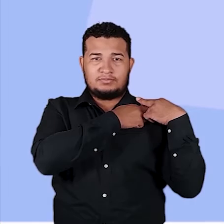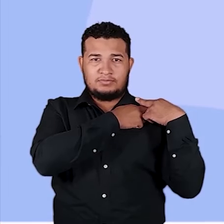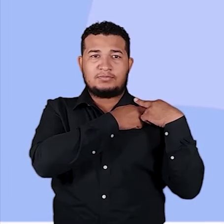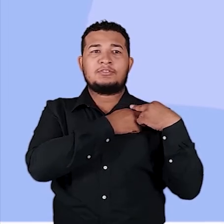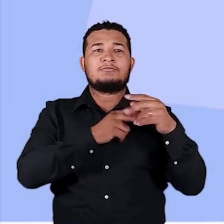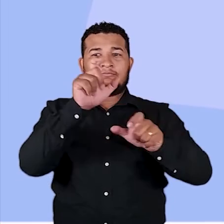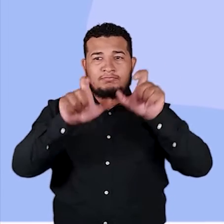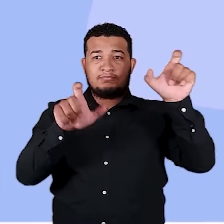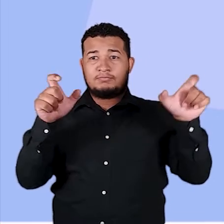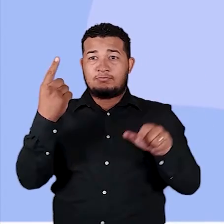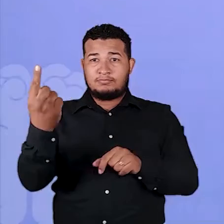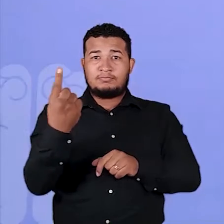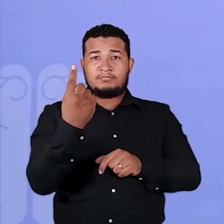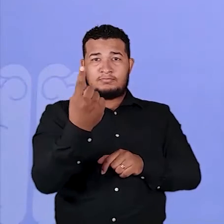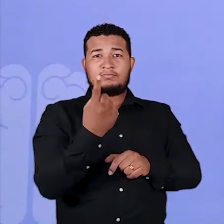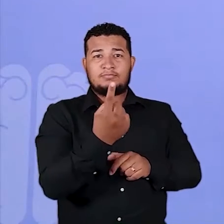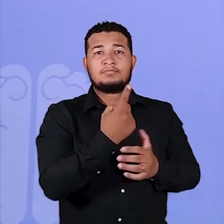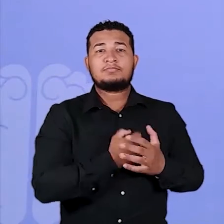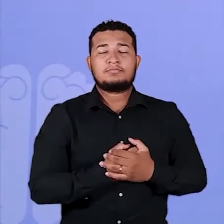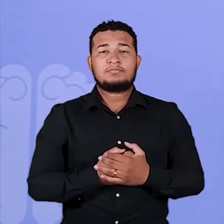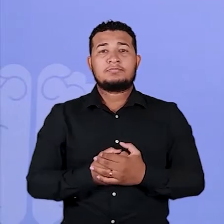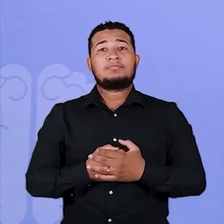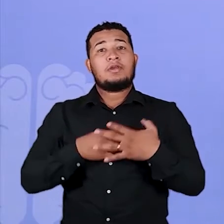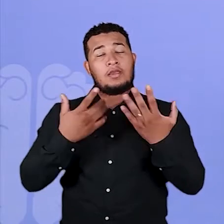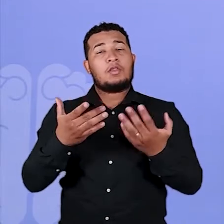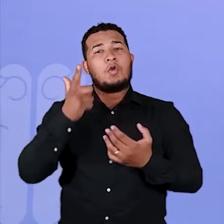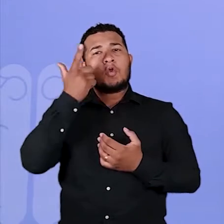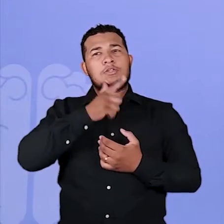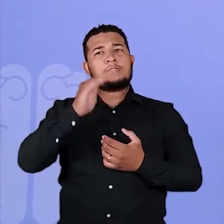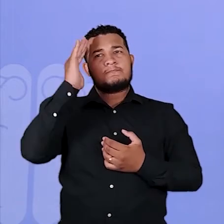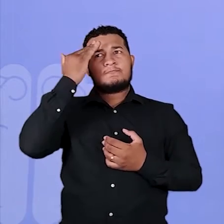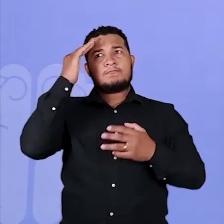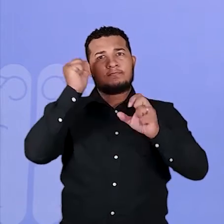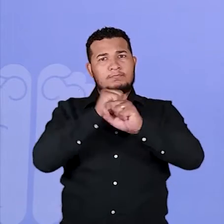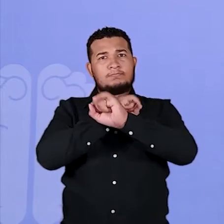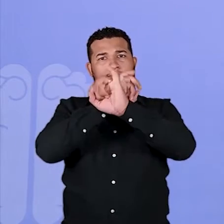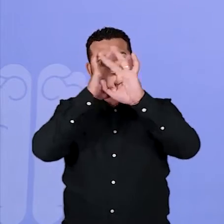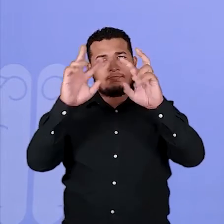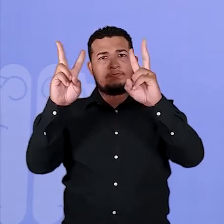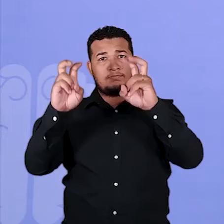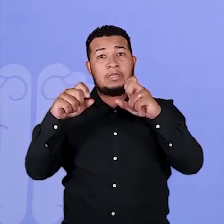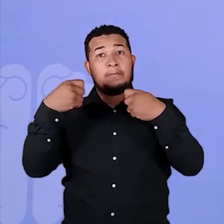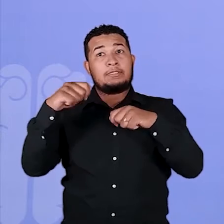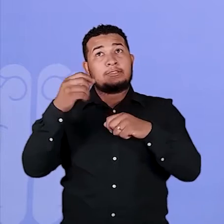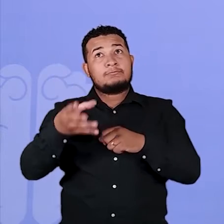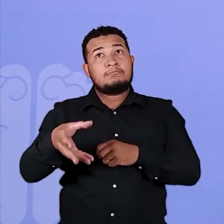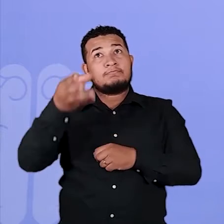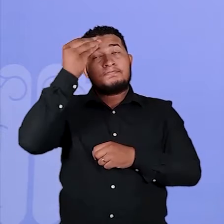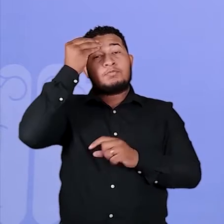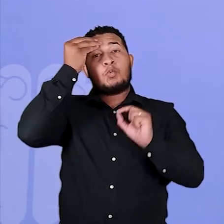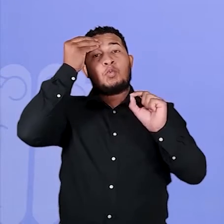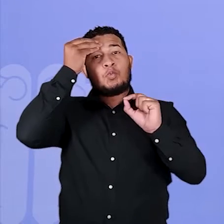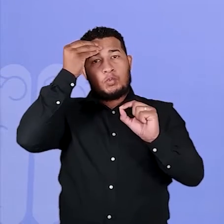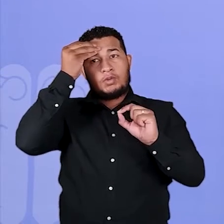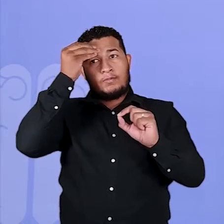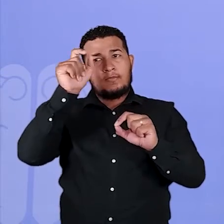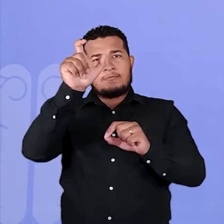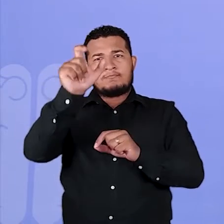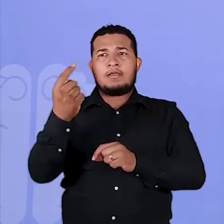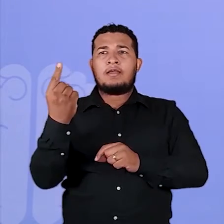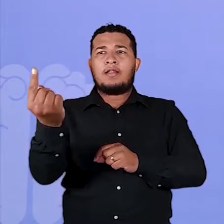responsabilidade pessoal. Galera, para a gente entender esse assunto, a gente precisa ter em mente que a noção